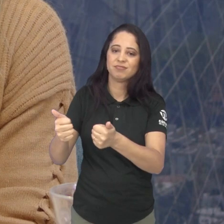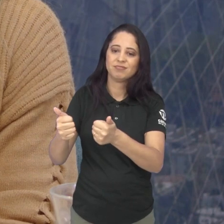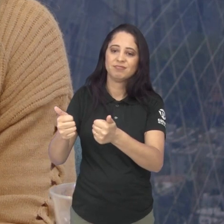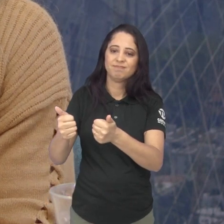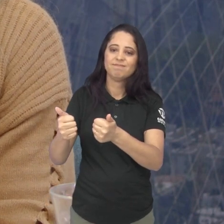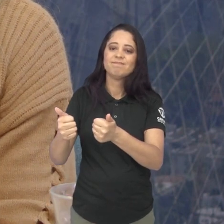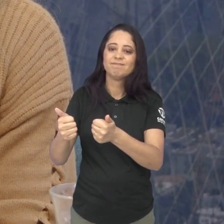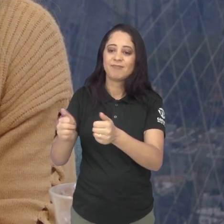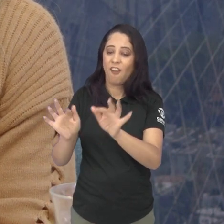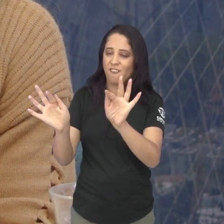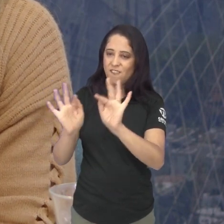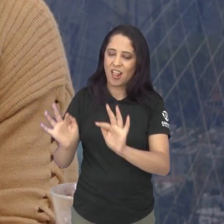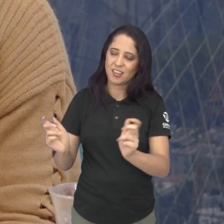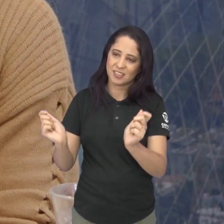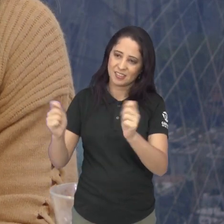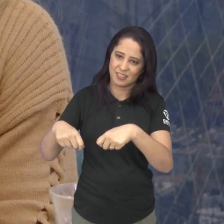mais